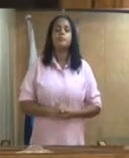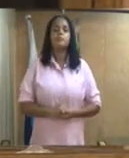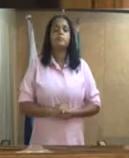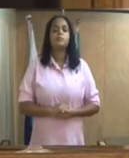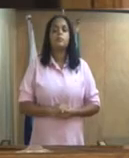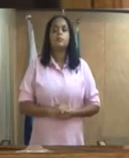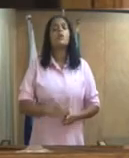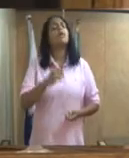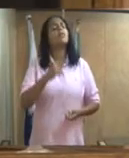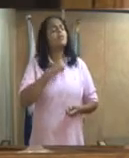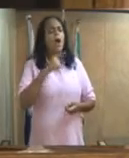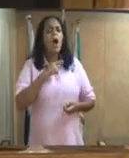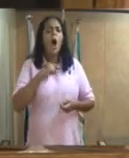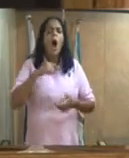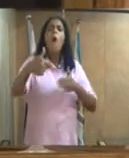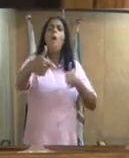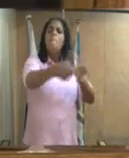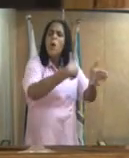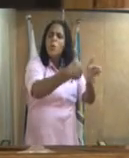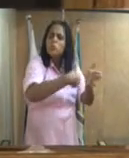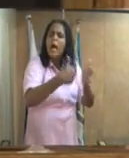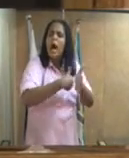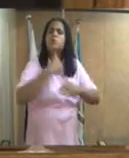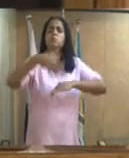Tenho sido perguntado nas ruas: